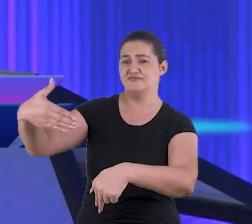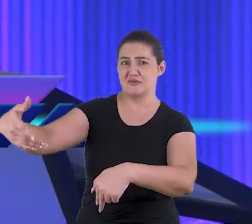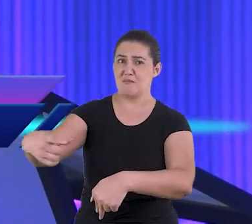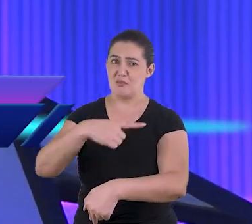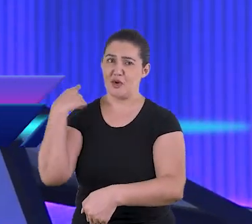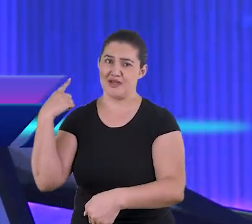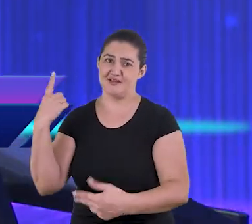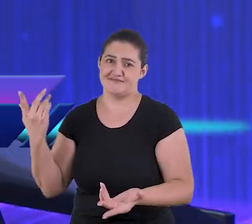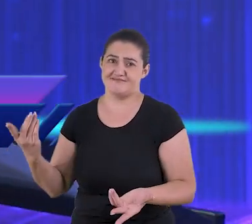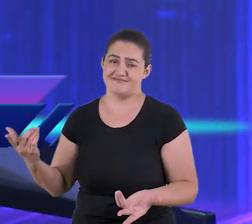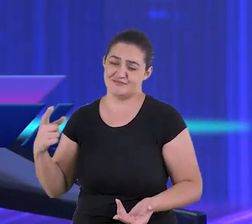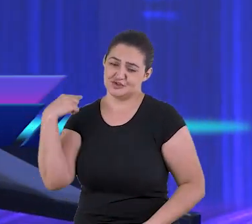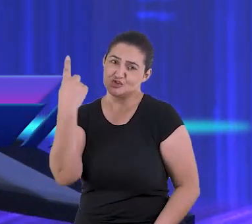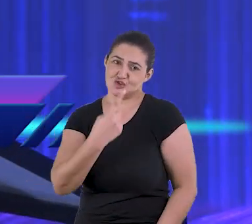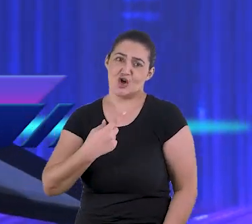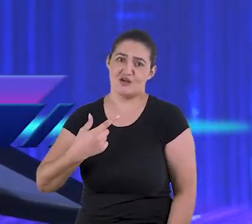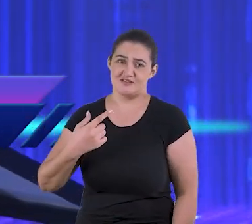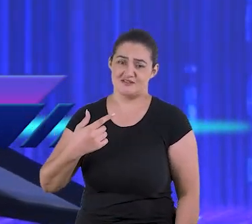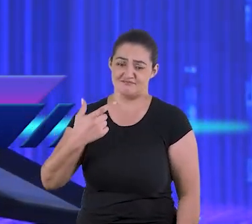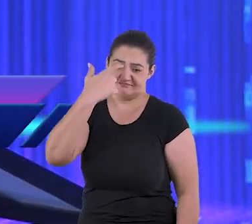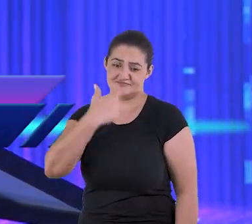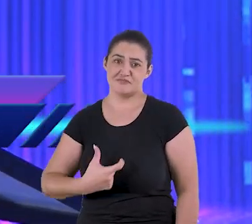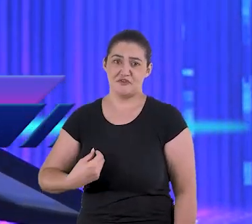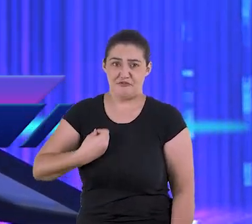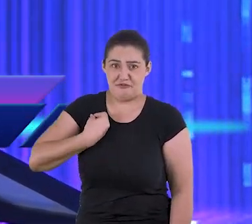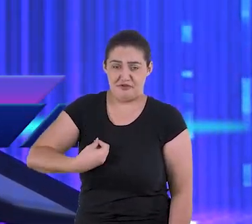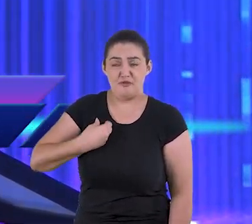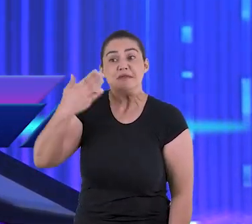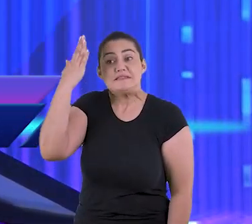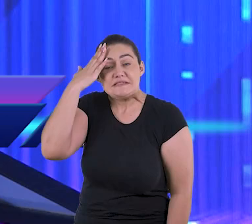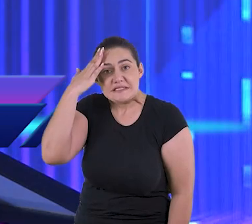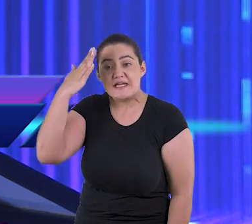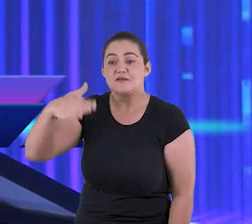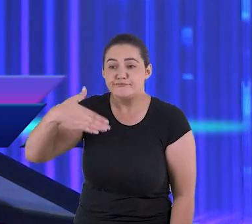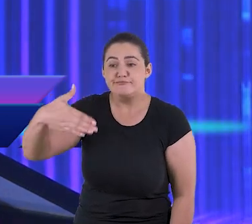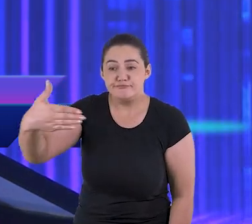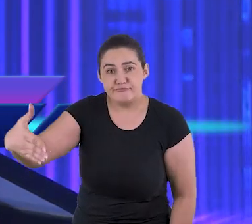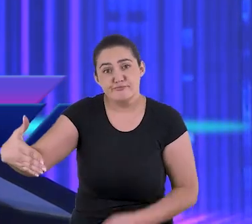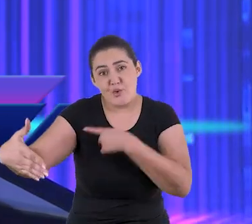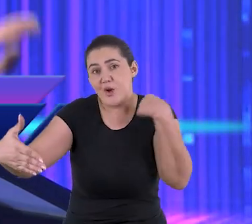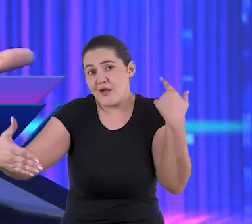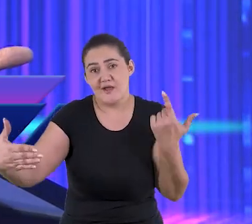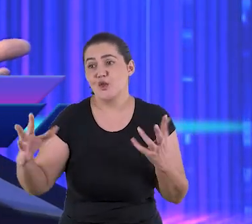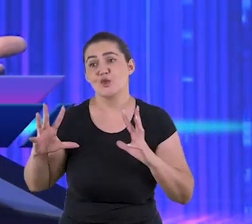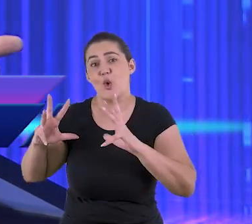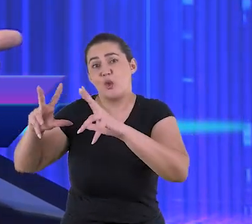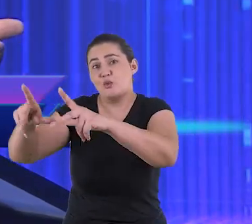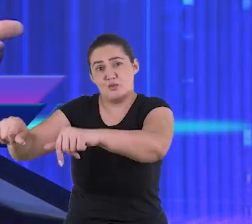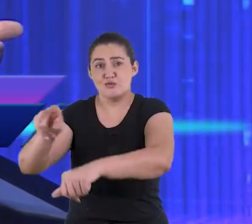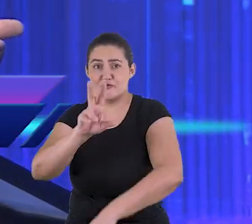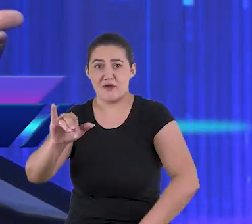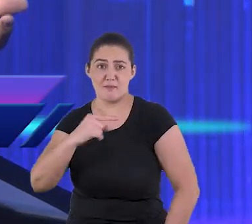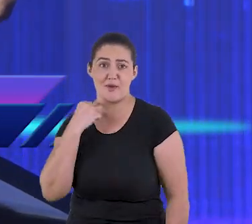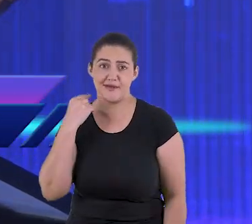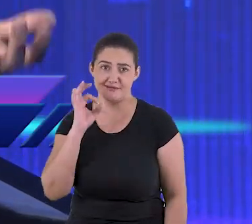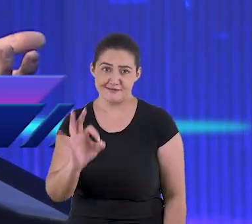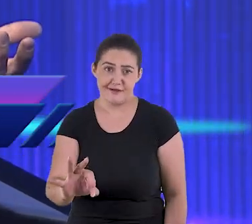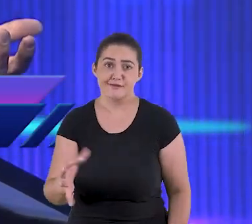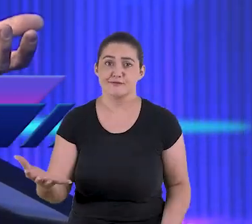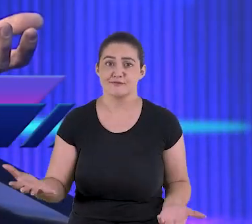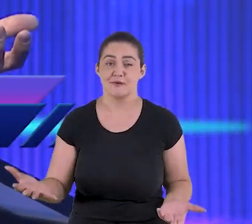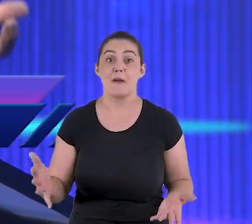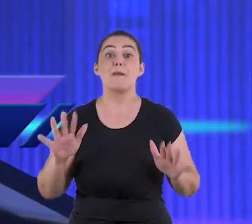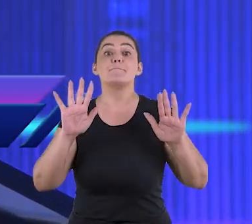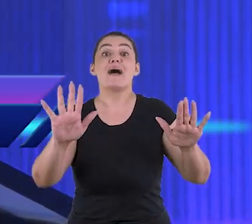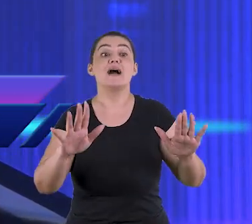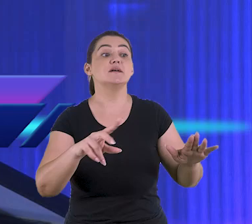vivos sabem que vão morrer, e nós que estamos vivos sabemos que vamos morrer. Embora não queiramos